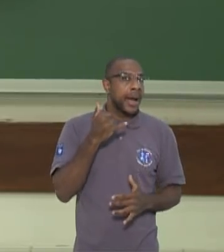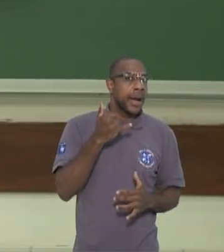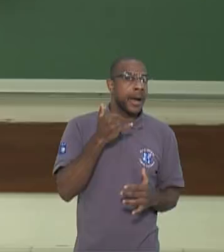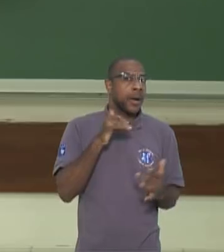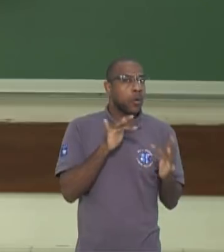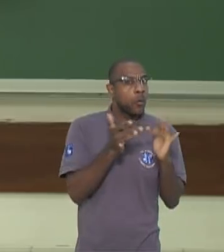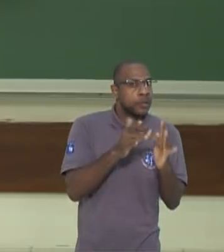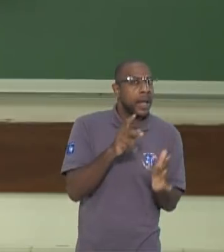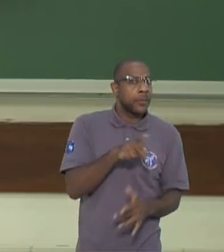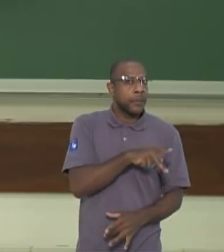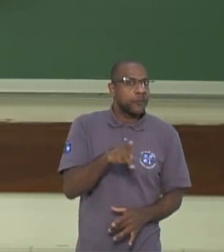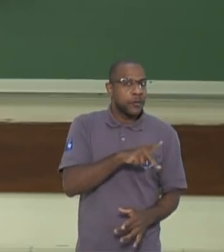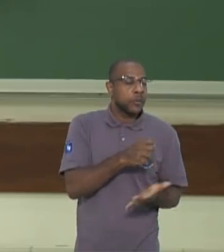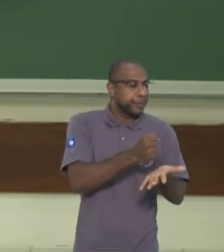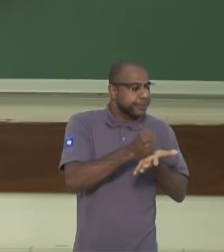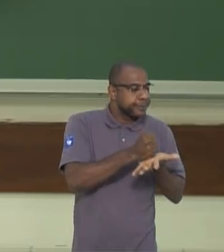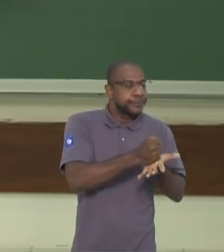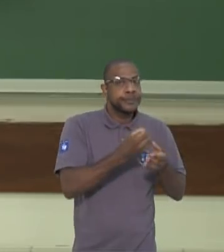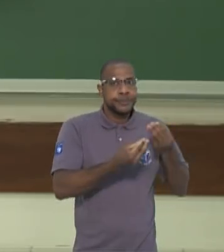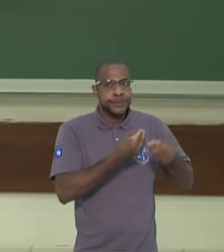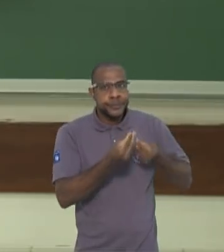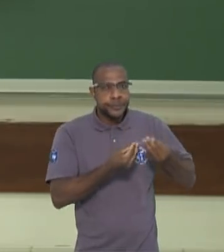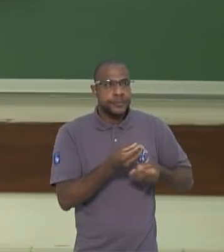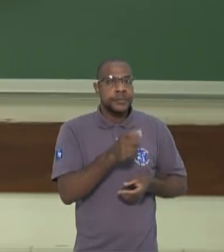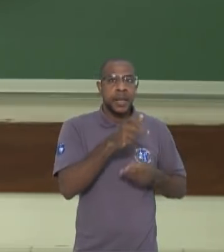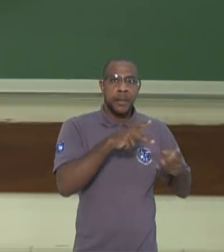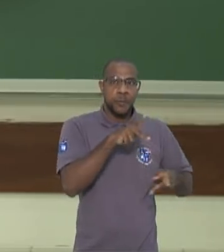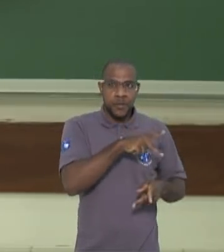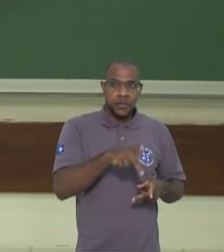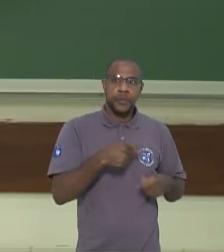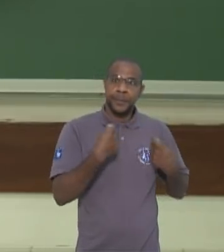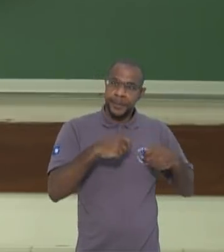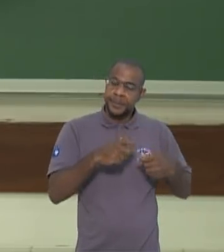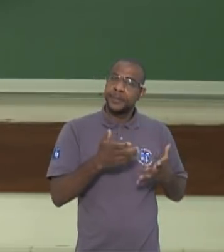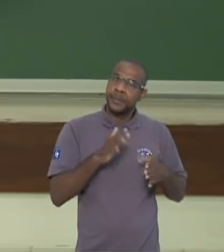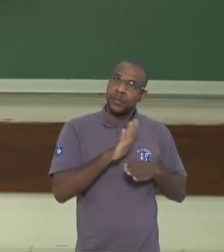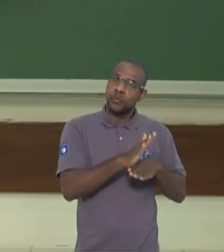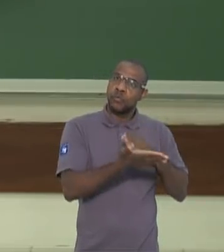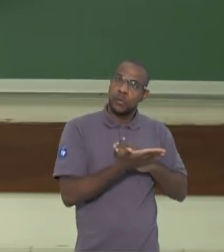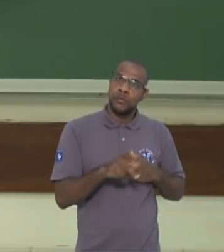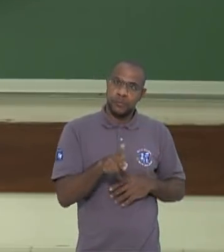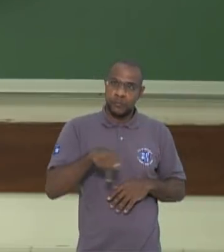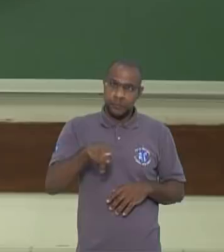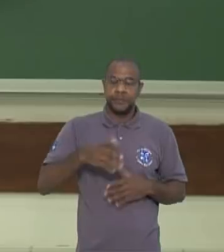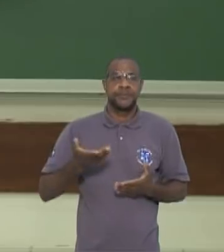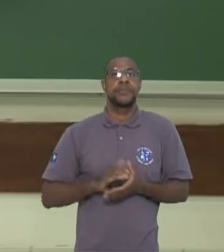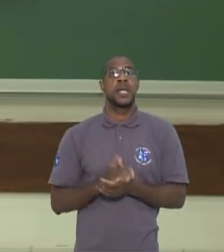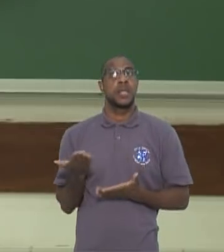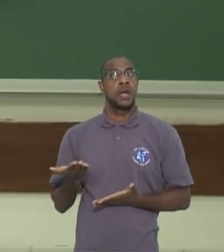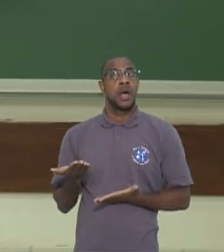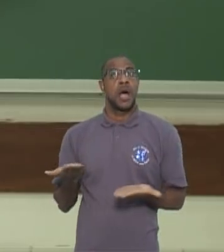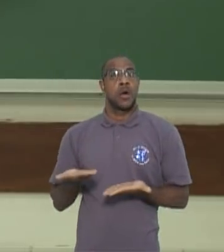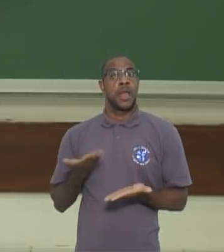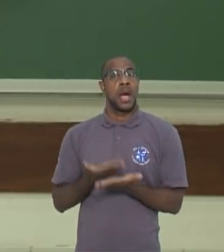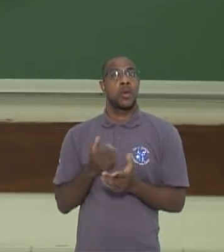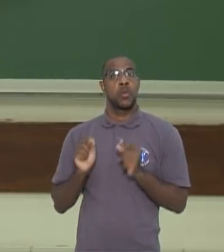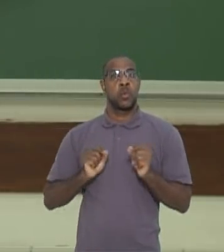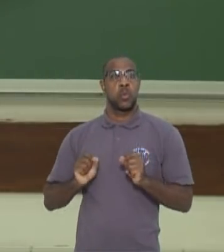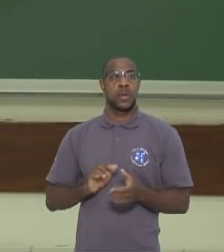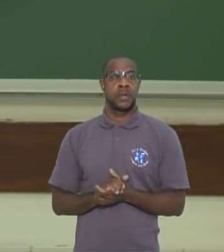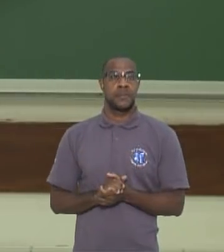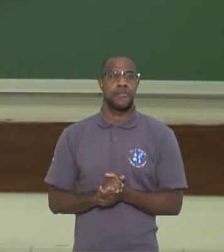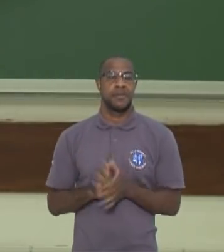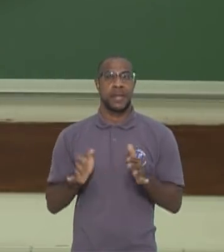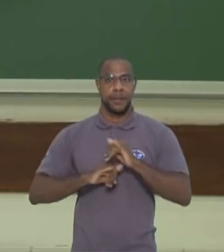sempre que precisarem. Eles estão disponíveis para isso, eles estão lá para tirar dúvidas de vocês, ok? Então vamos para a nossa aula de hoje, gente. Já damos